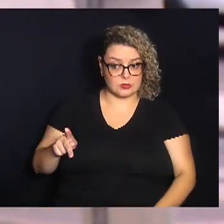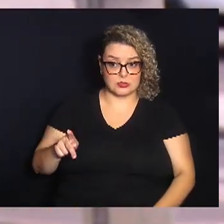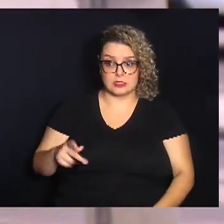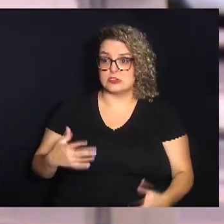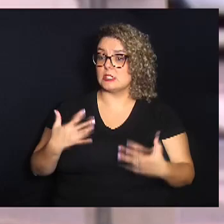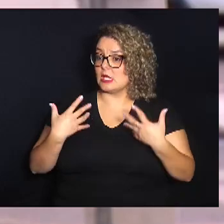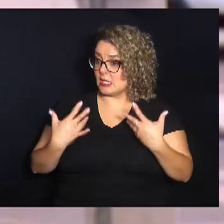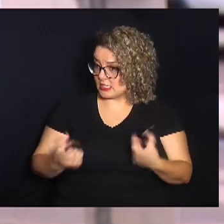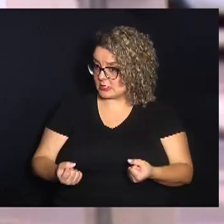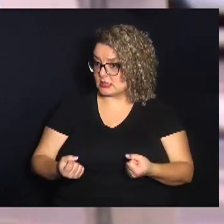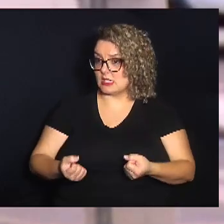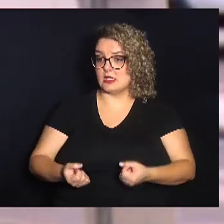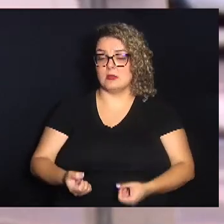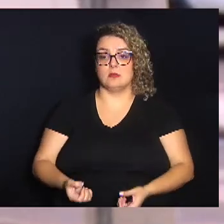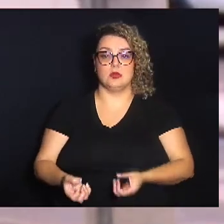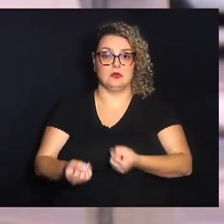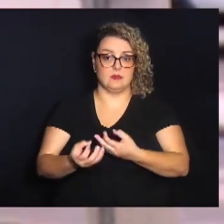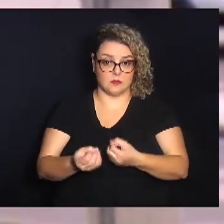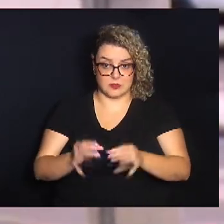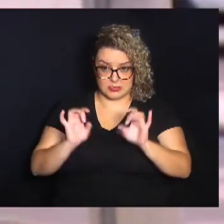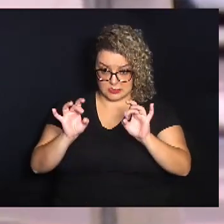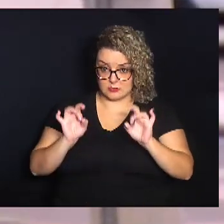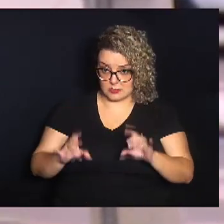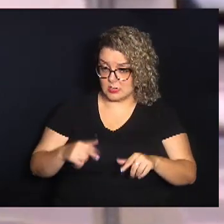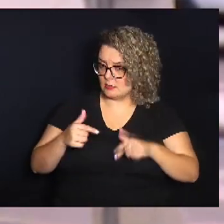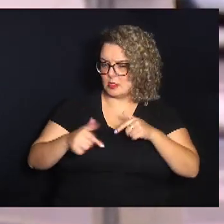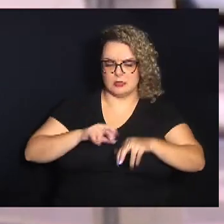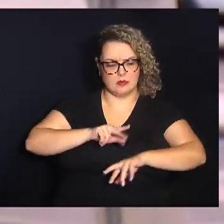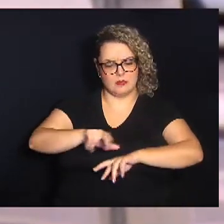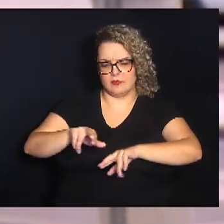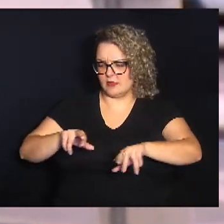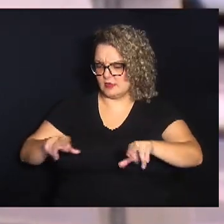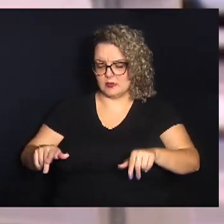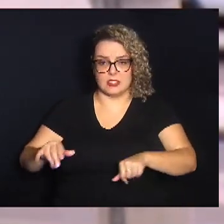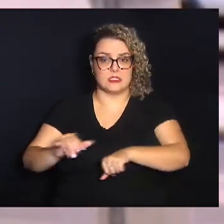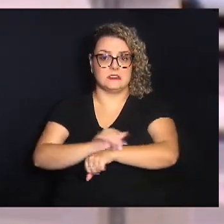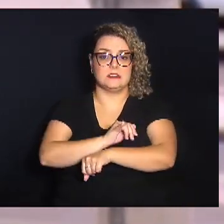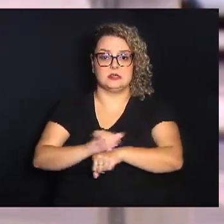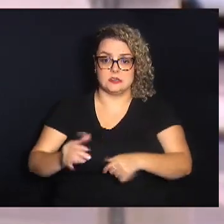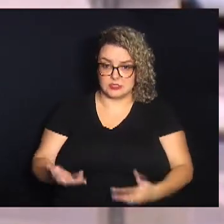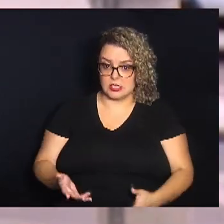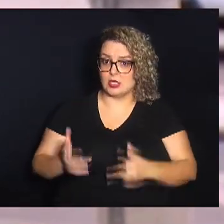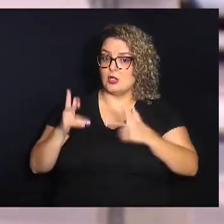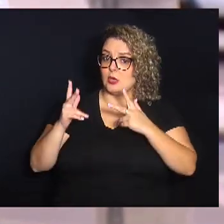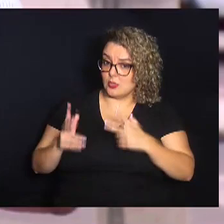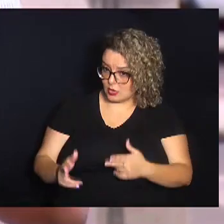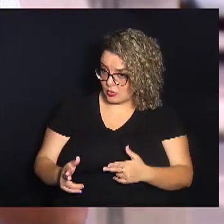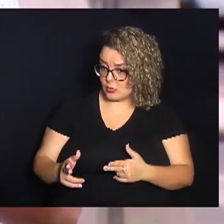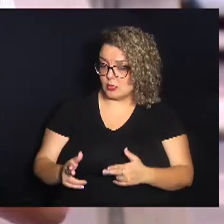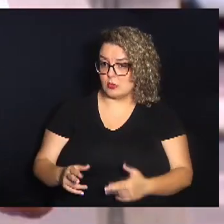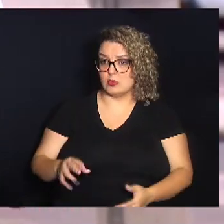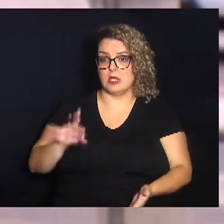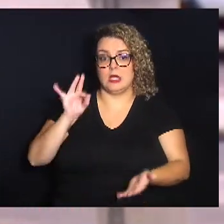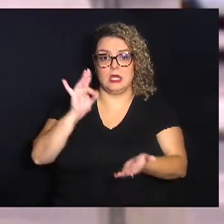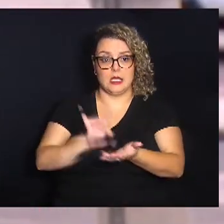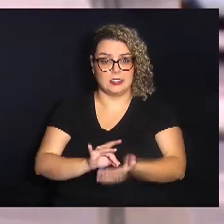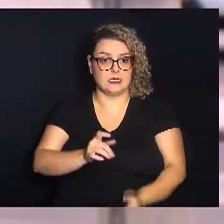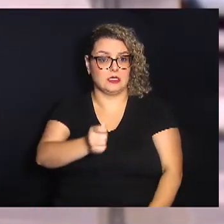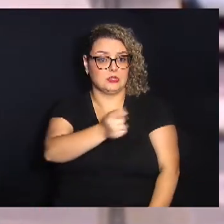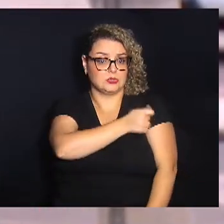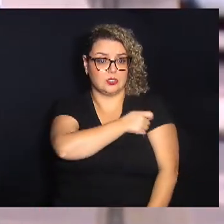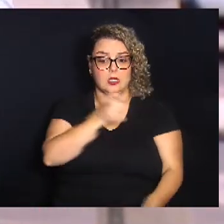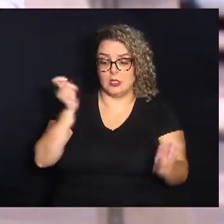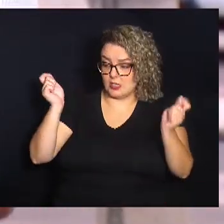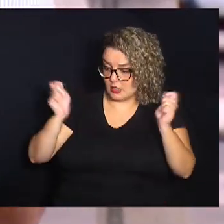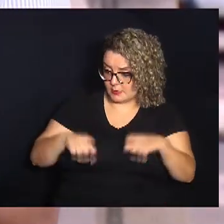formação específica para trabalhar com diferentes estratégias de acordo com a realidade do aluno, com a capacidade que